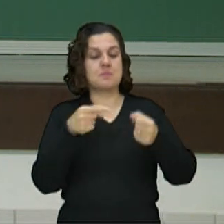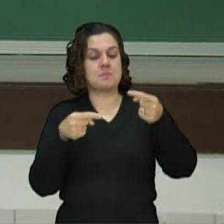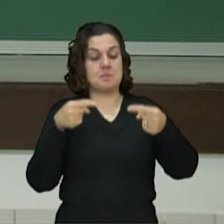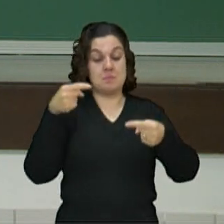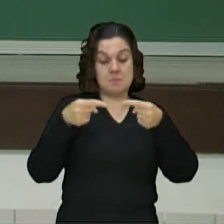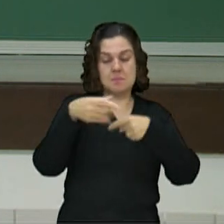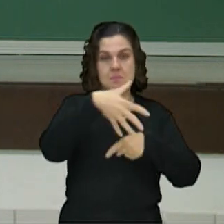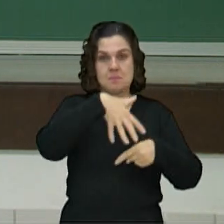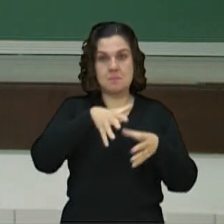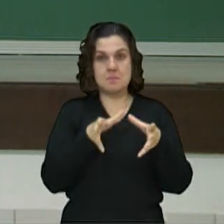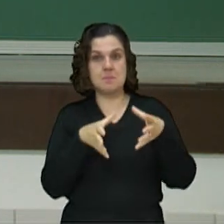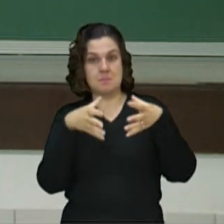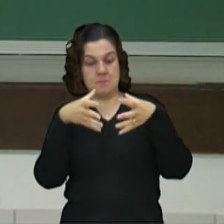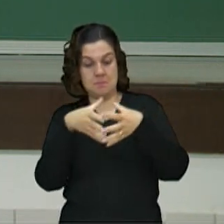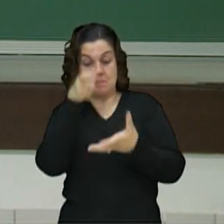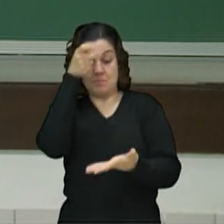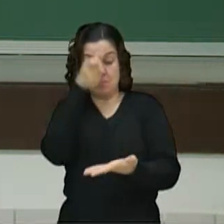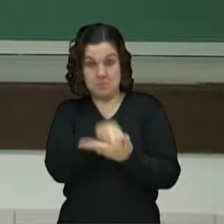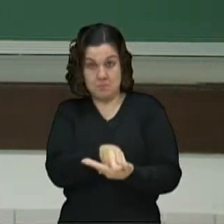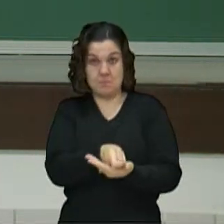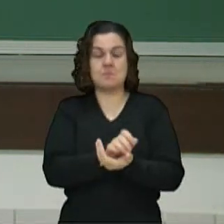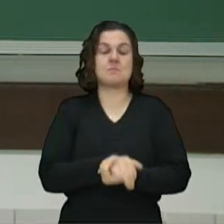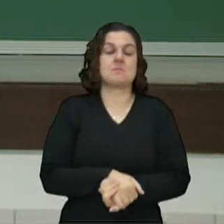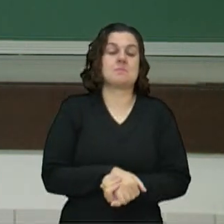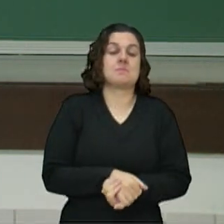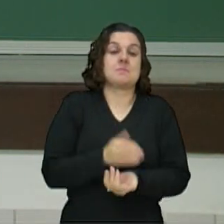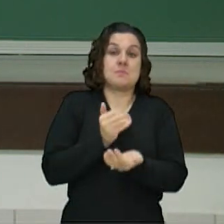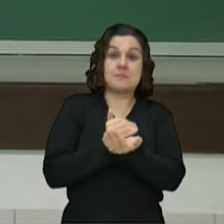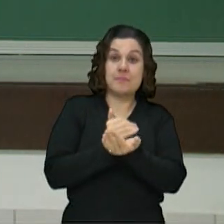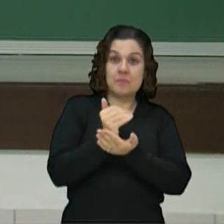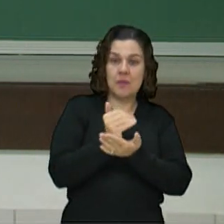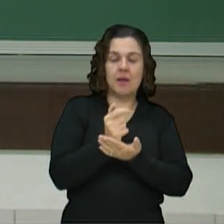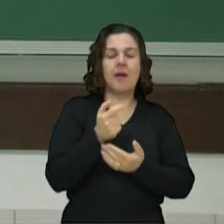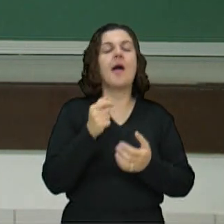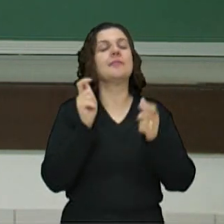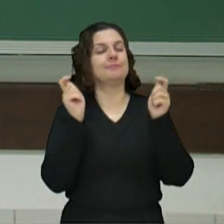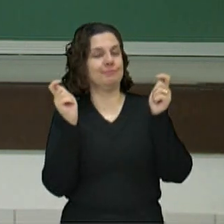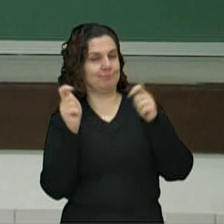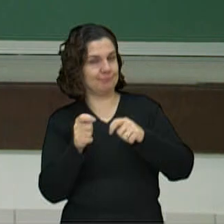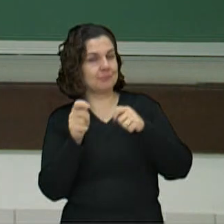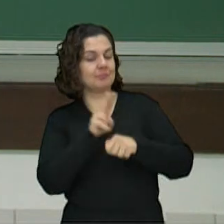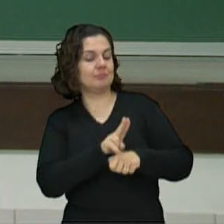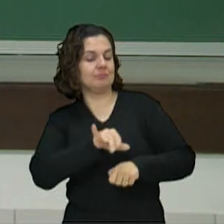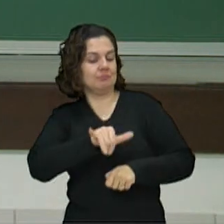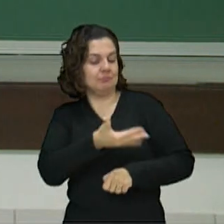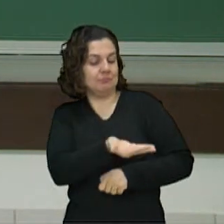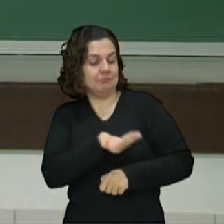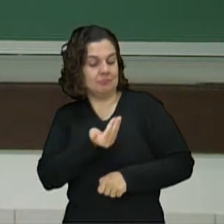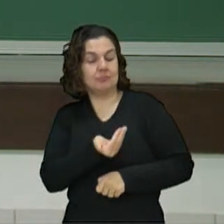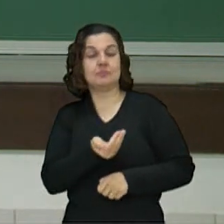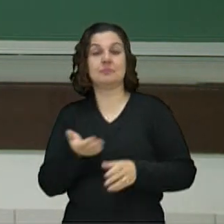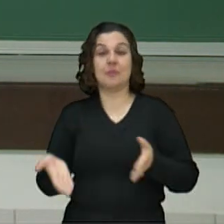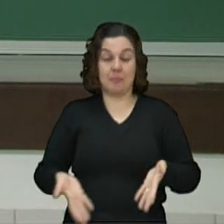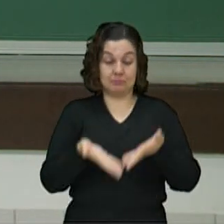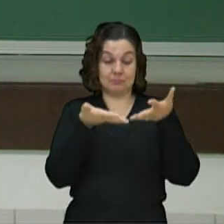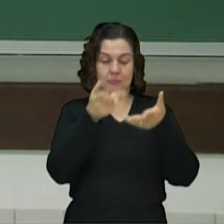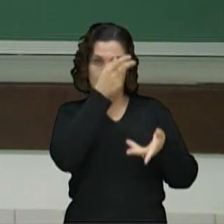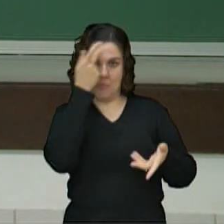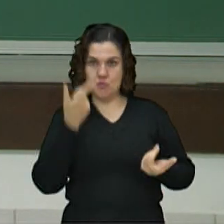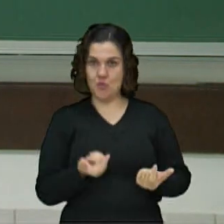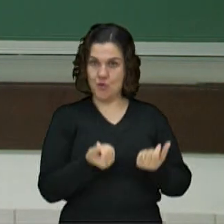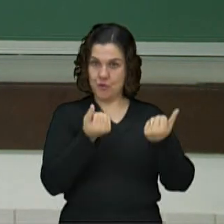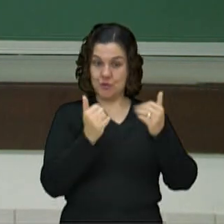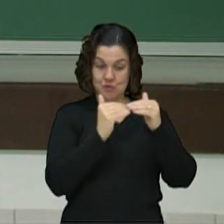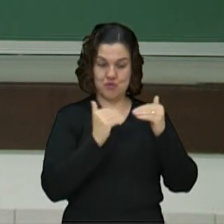partidos, esses políticos autoritários passaram a ser uma saída que, então, ganharam o apoio dessas elites